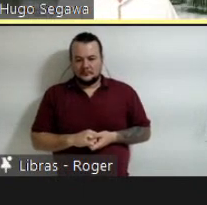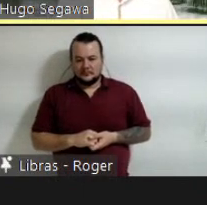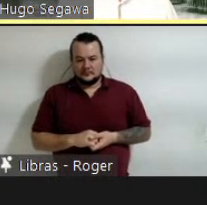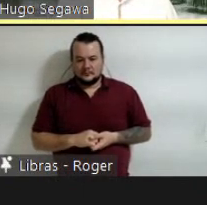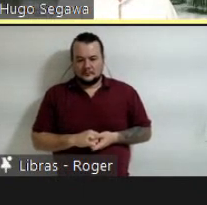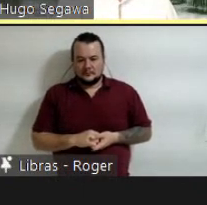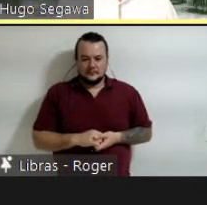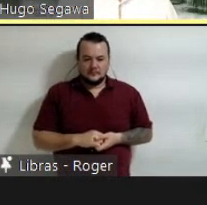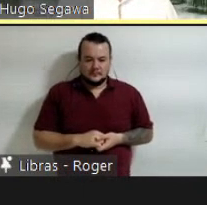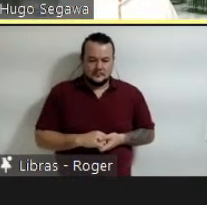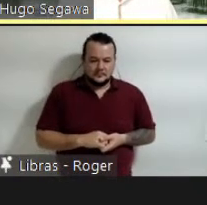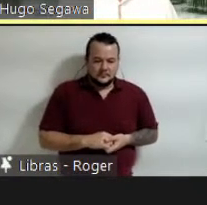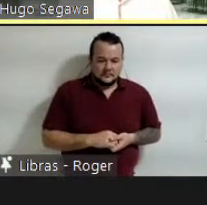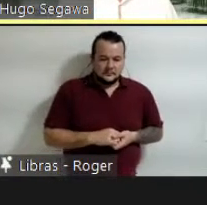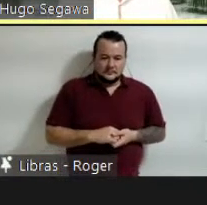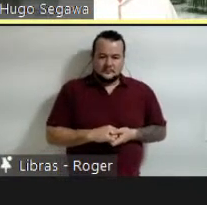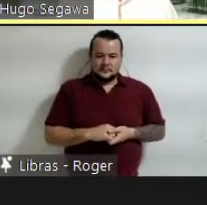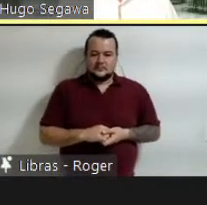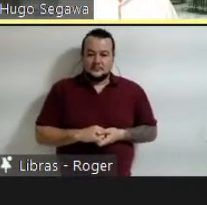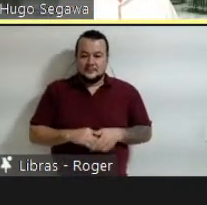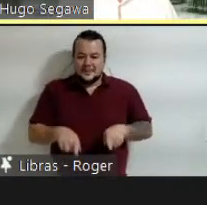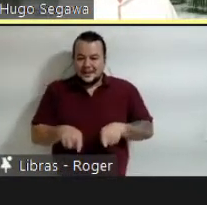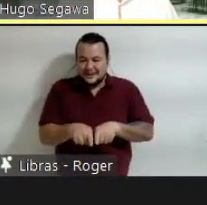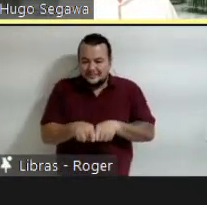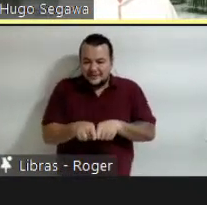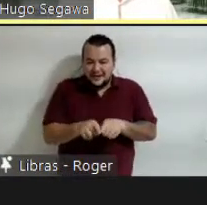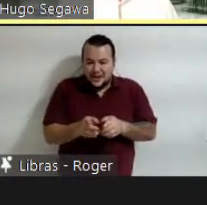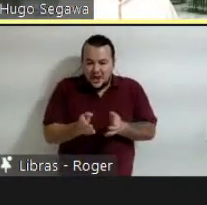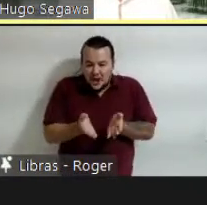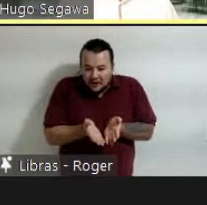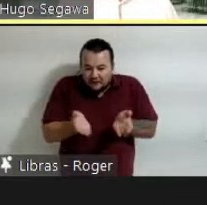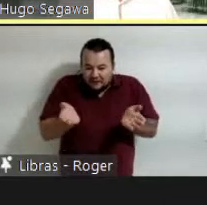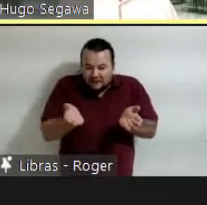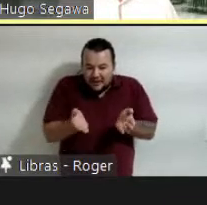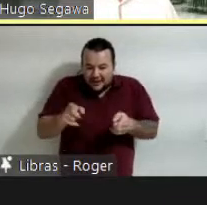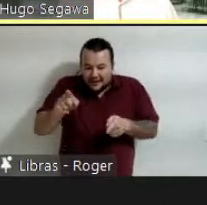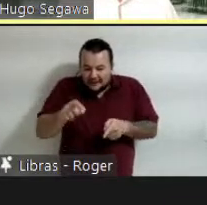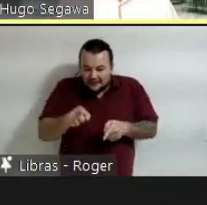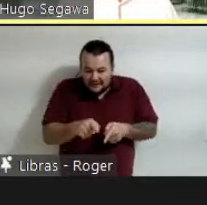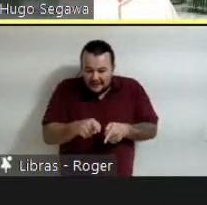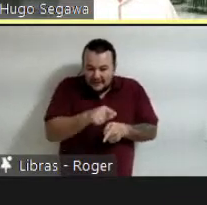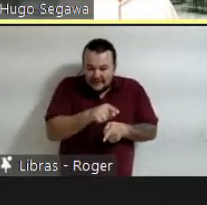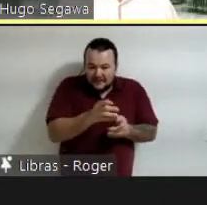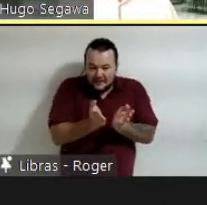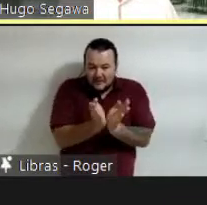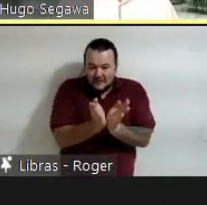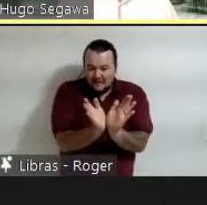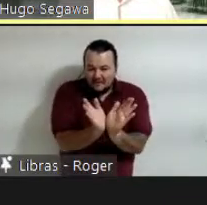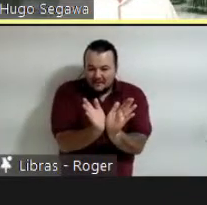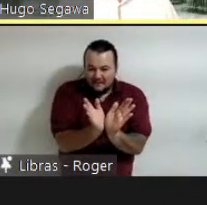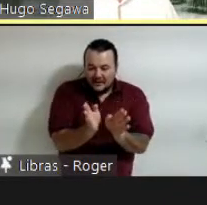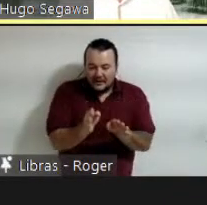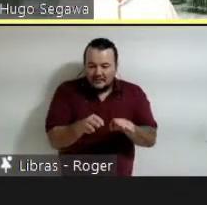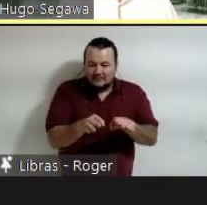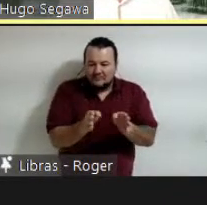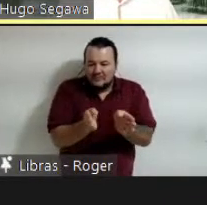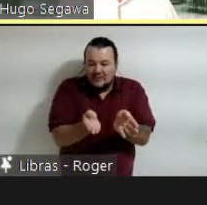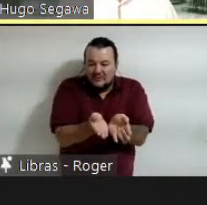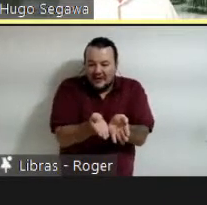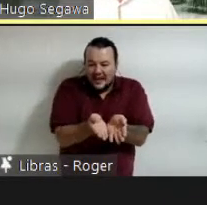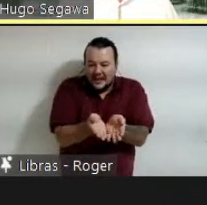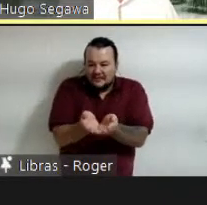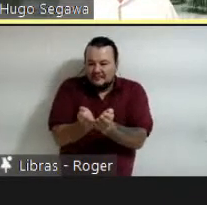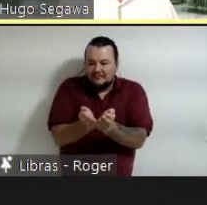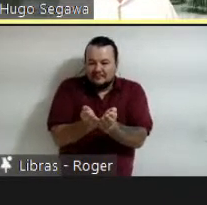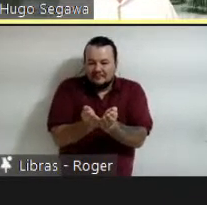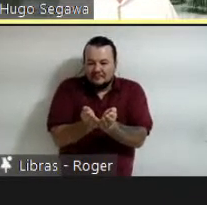marca, que aqui nós temos um colega, o Márcio de Salvador, que apresentou um trabalho. Os alemães não